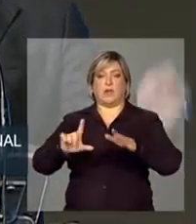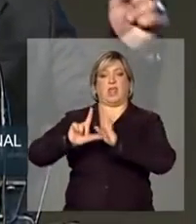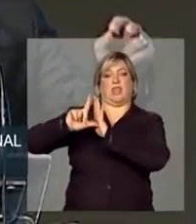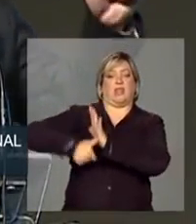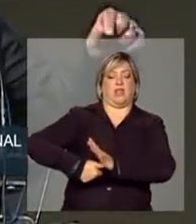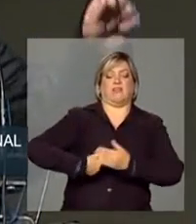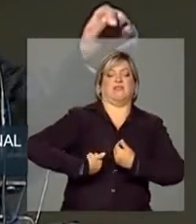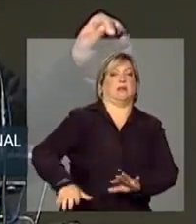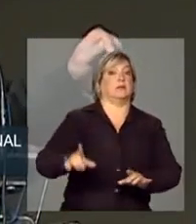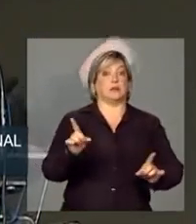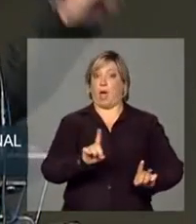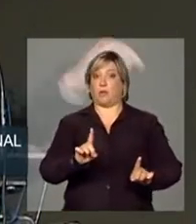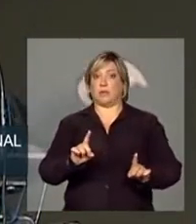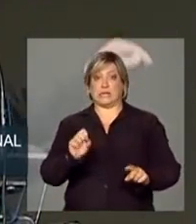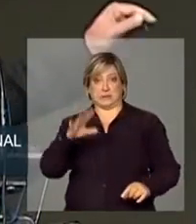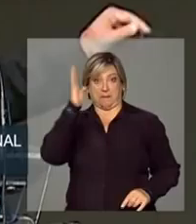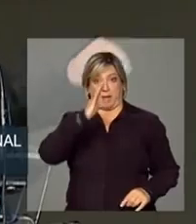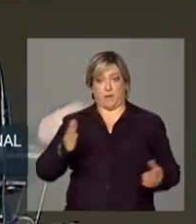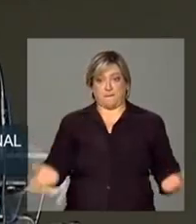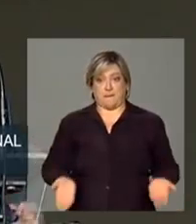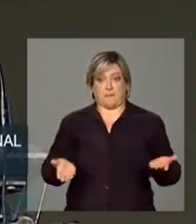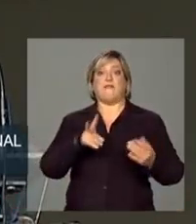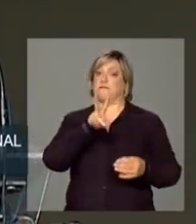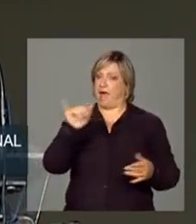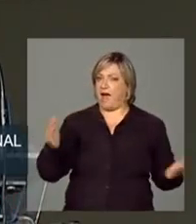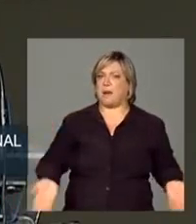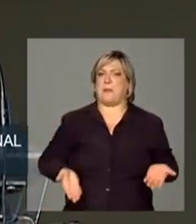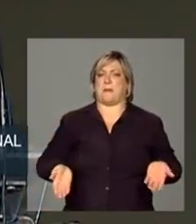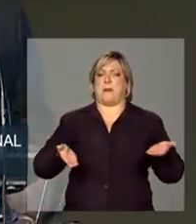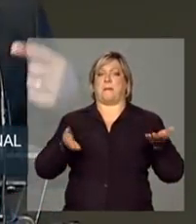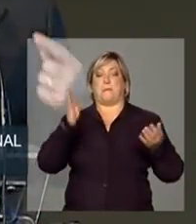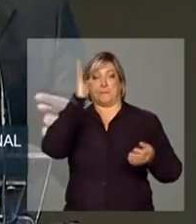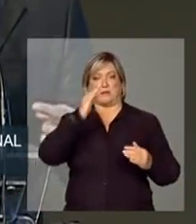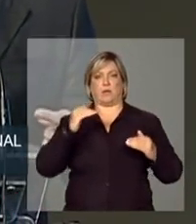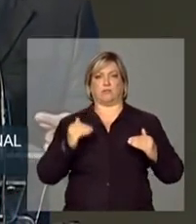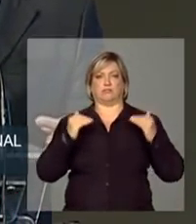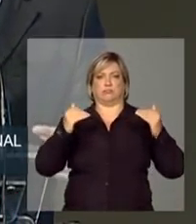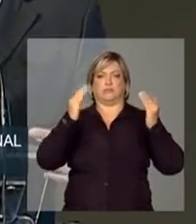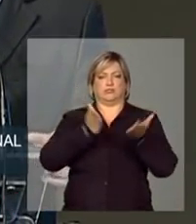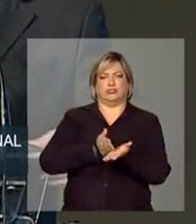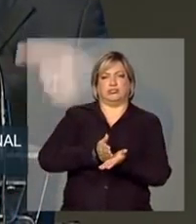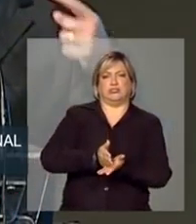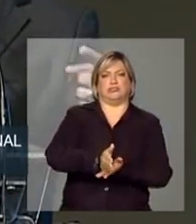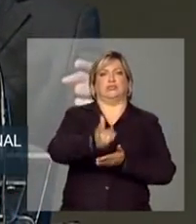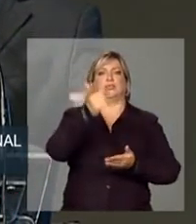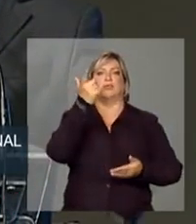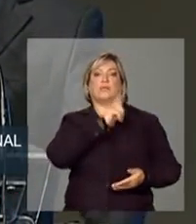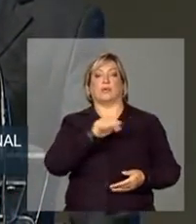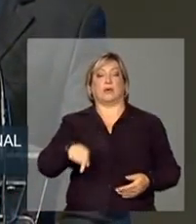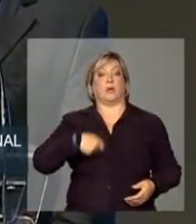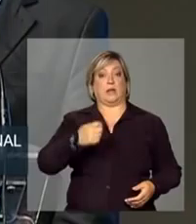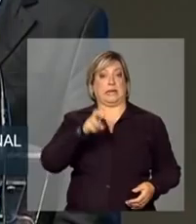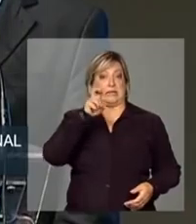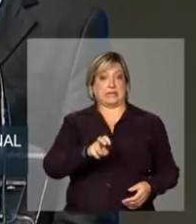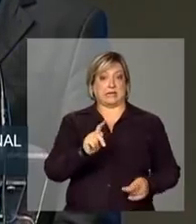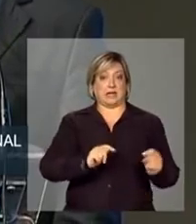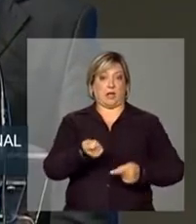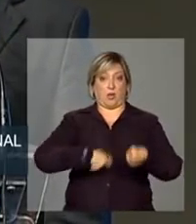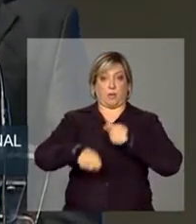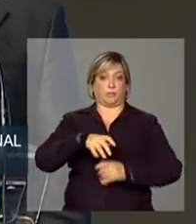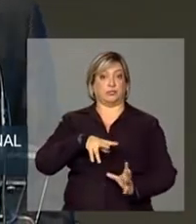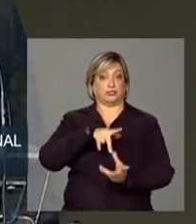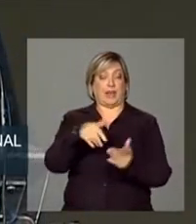do nordeste, do centro-oeste, do sul ou do sudeste. Não podemos aceitar que nenhuma região fique